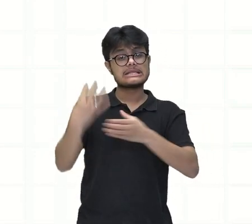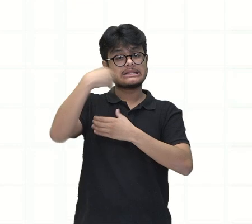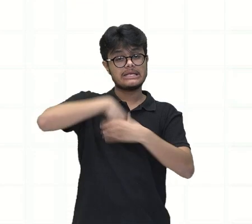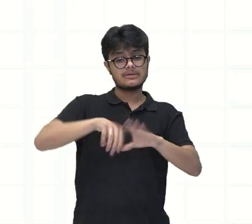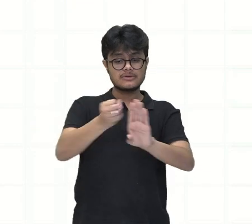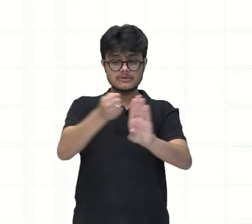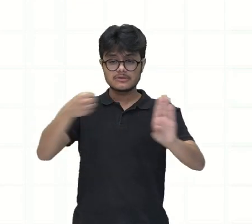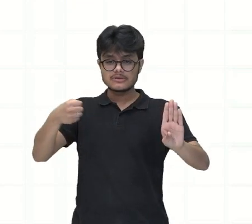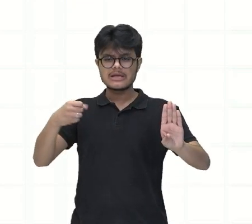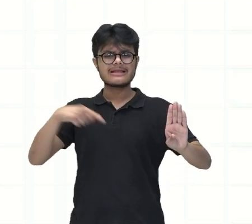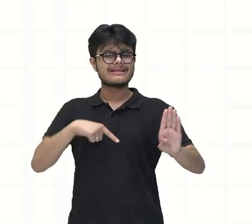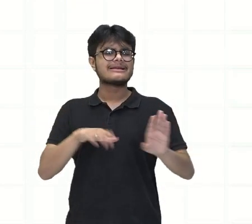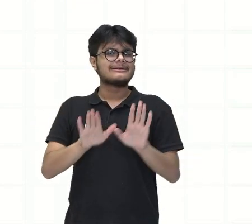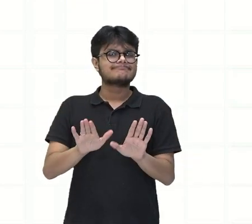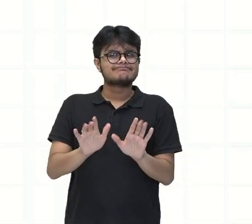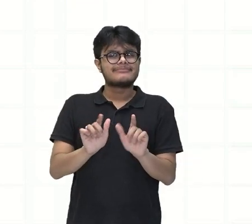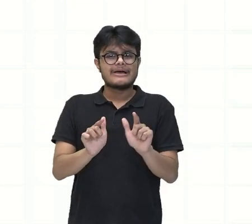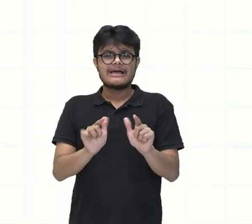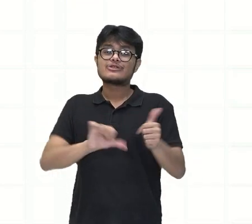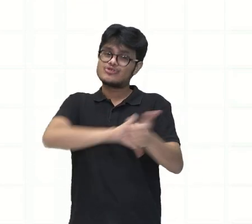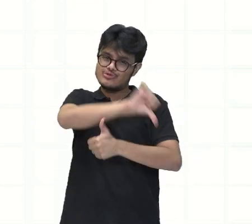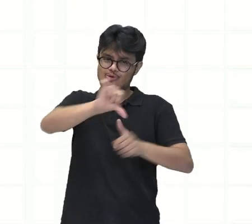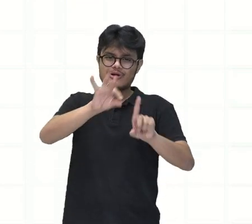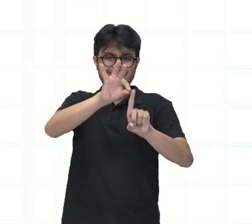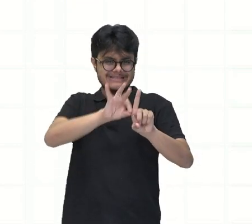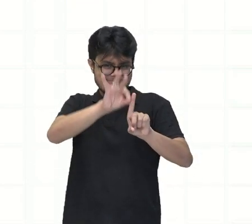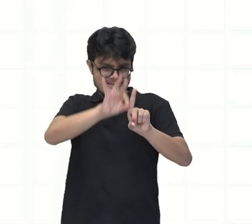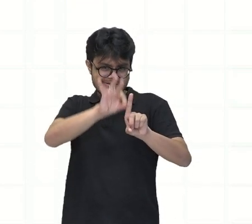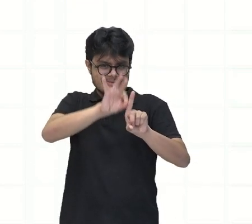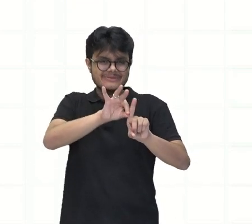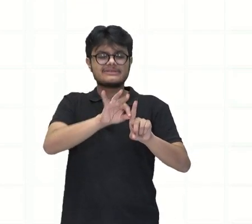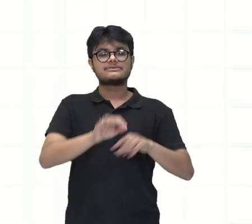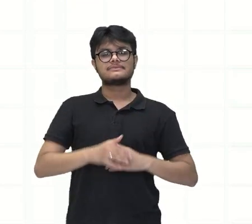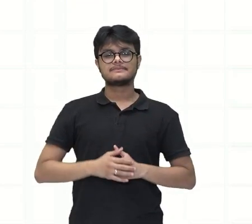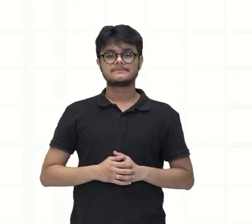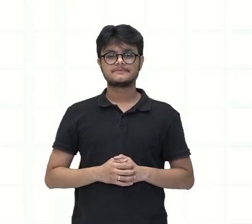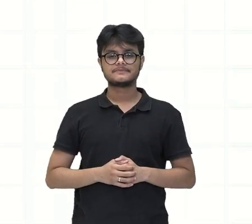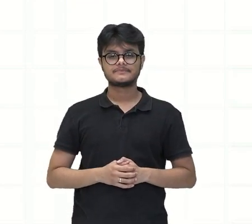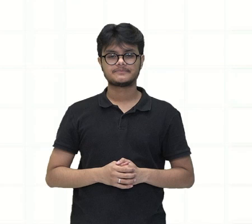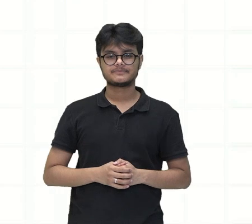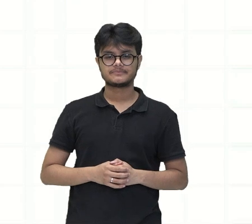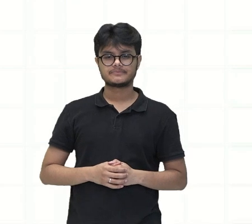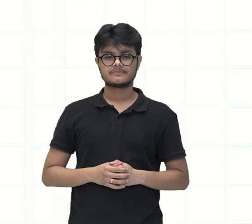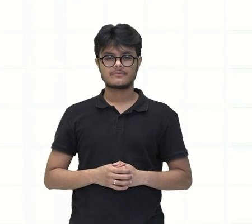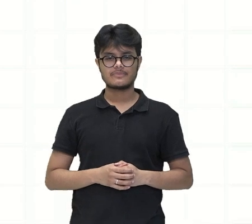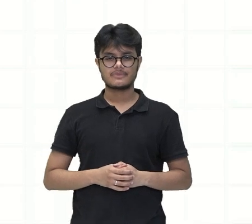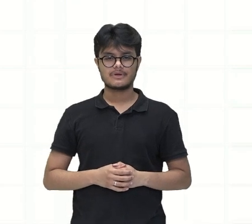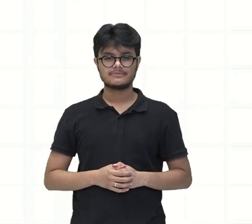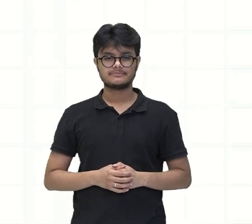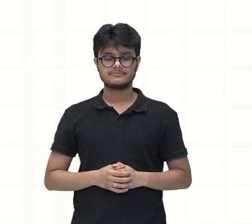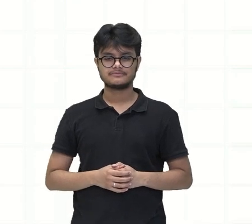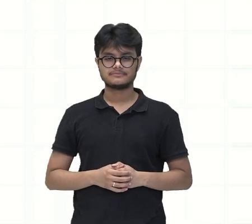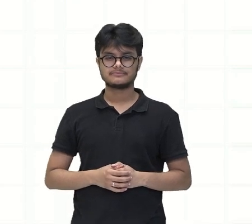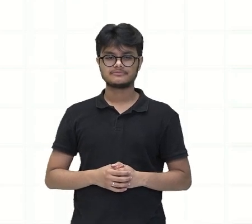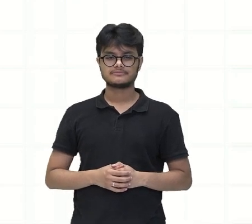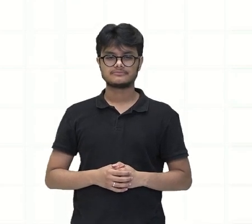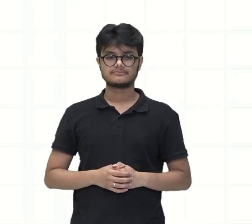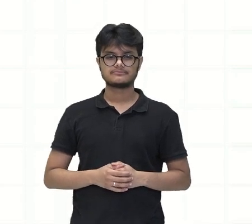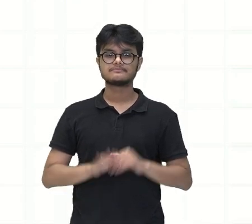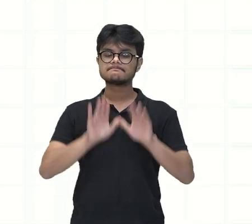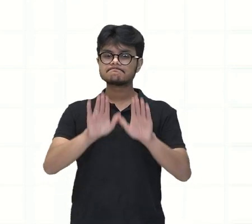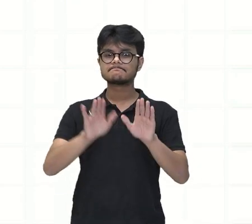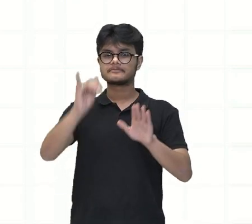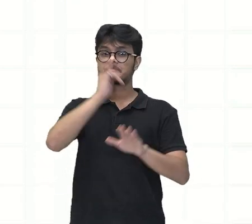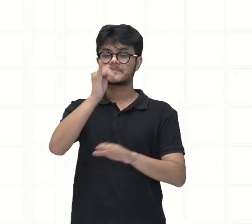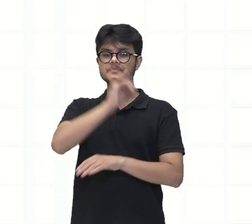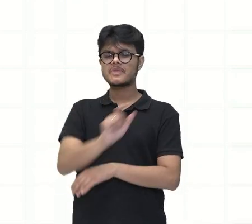dentro, por convecção térmica, eles vão entrar em um equilíbrio. E agora aí eu utilizei uma palavra,